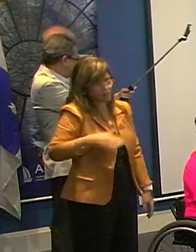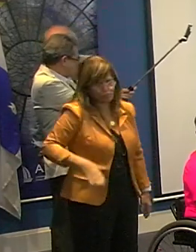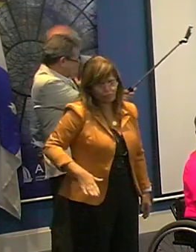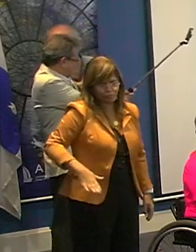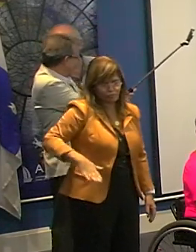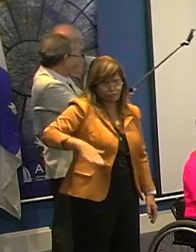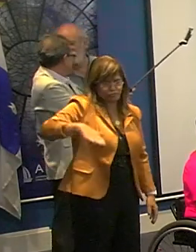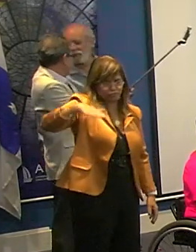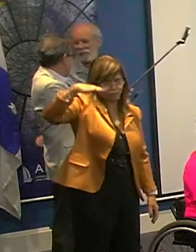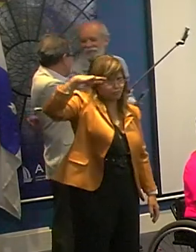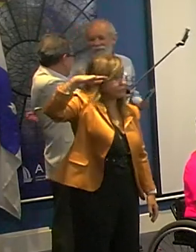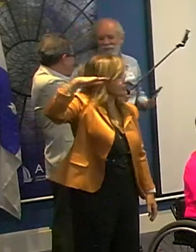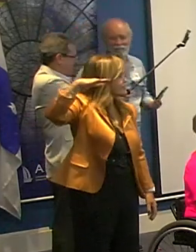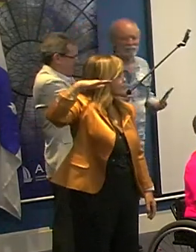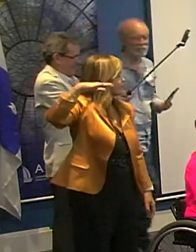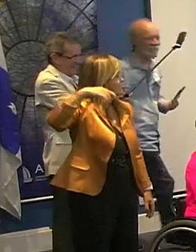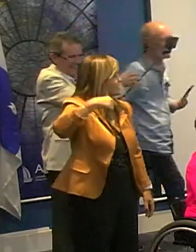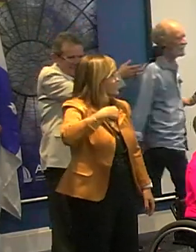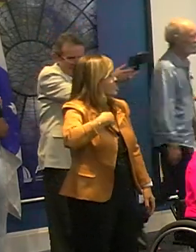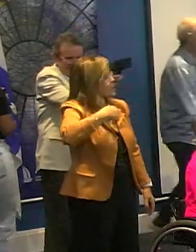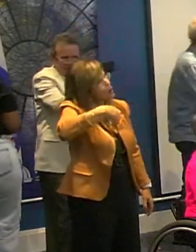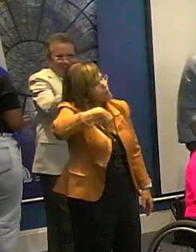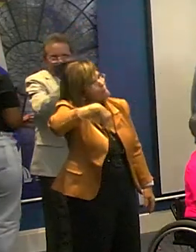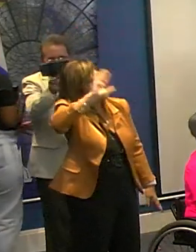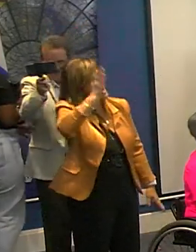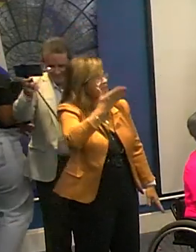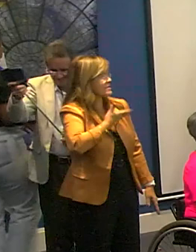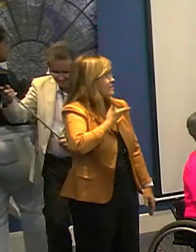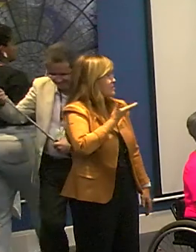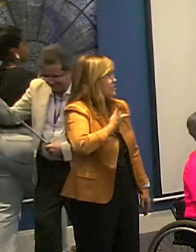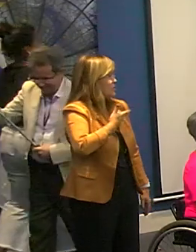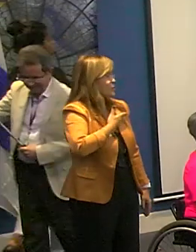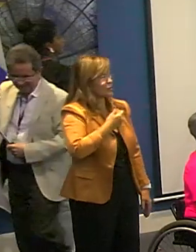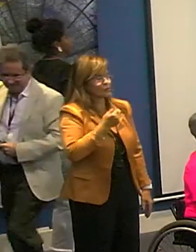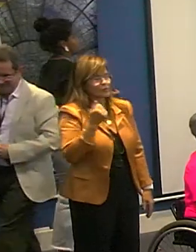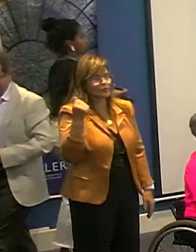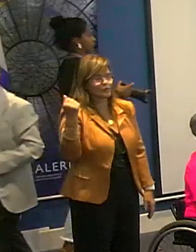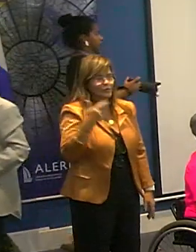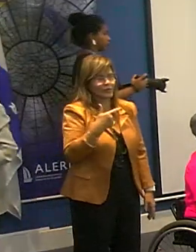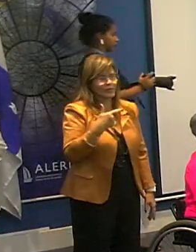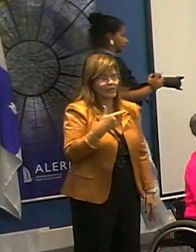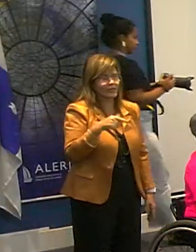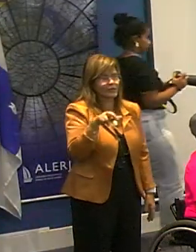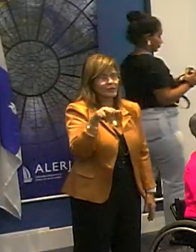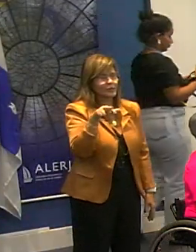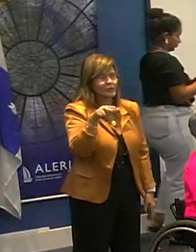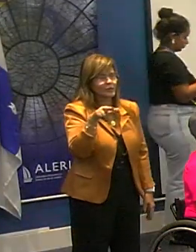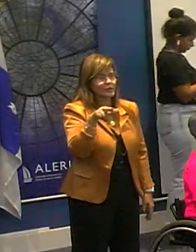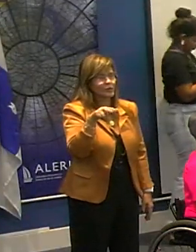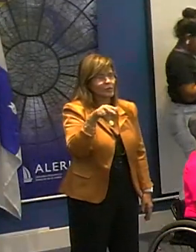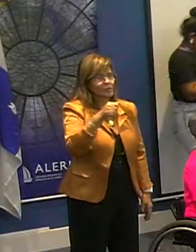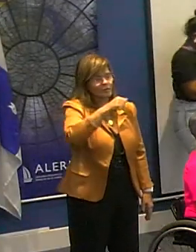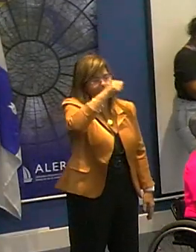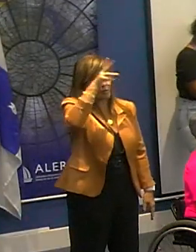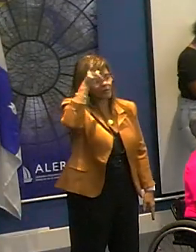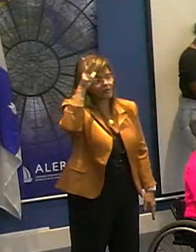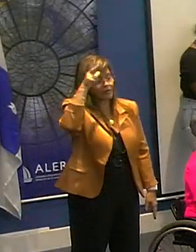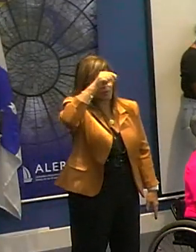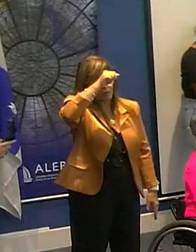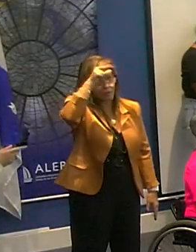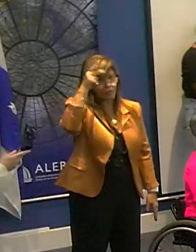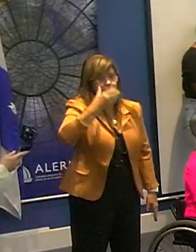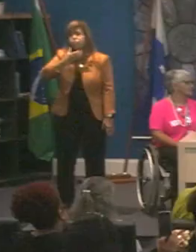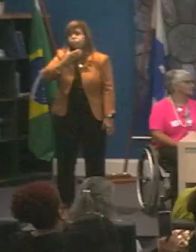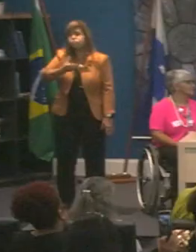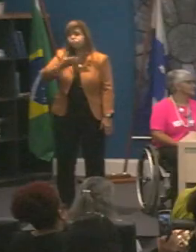infância. Eu sou mais do que sua amiga de infância. O seu irmão esteve internado na Casa de Saúde de